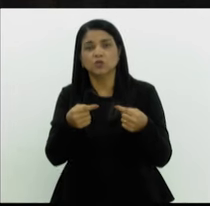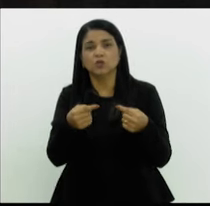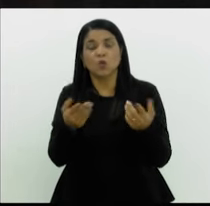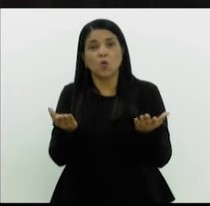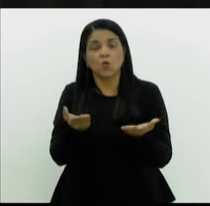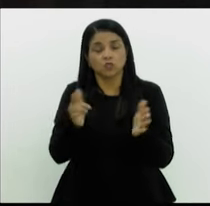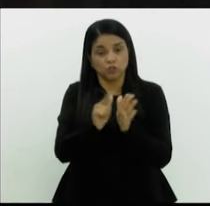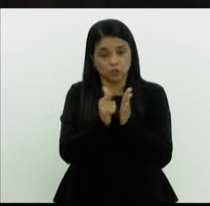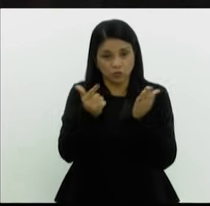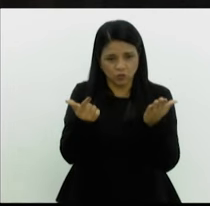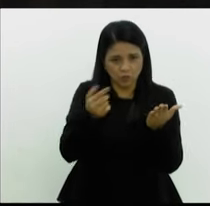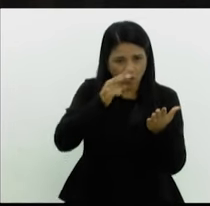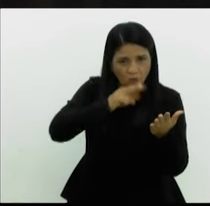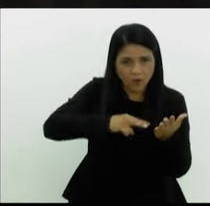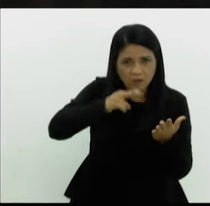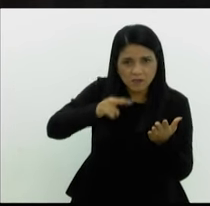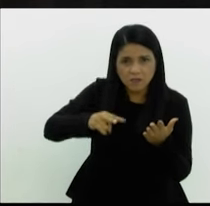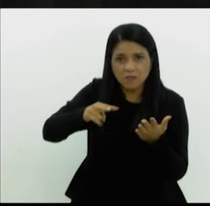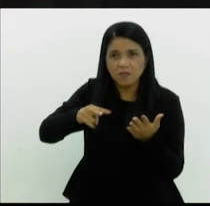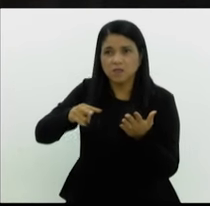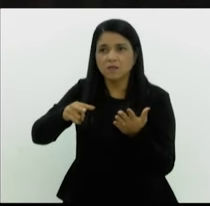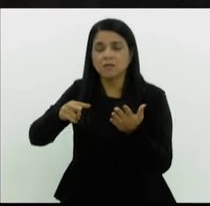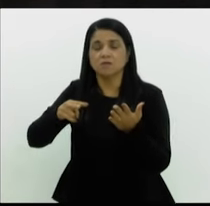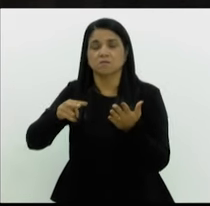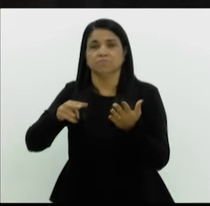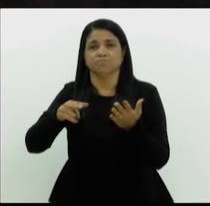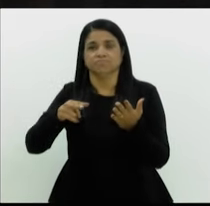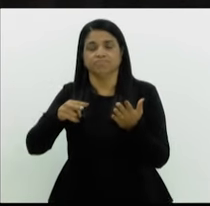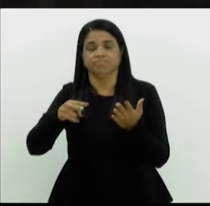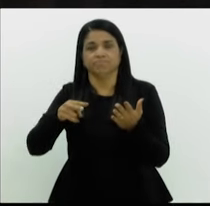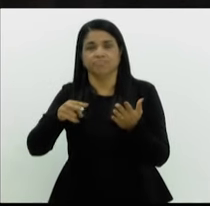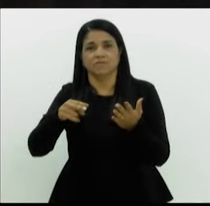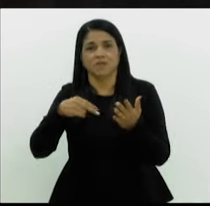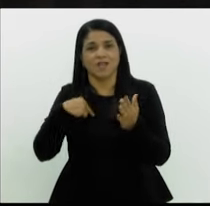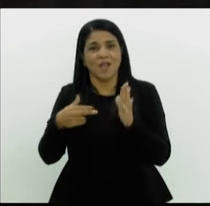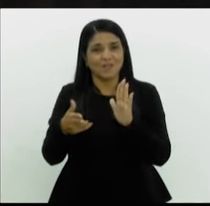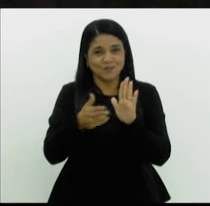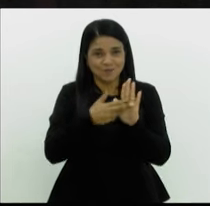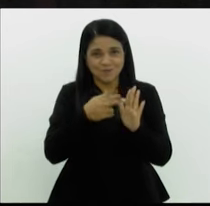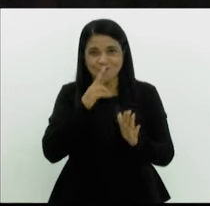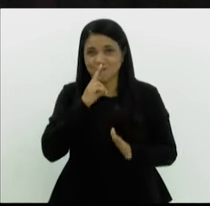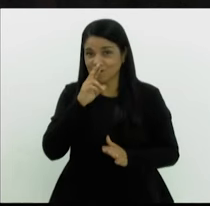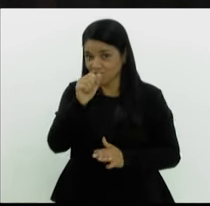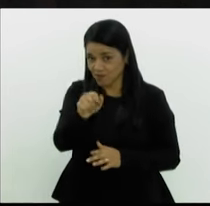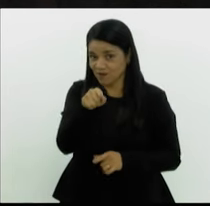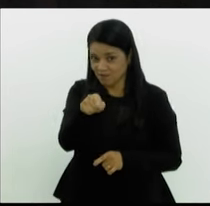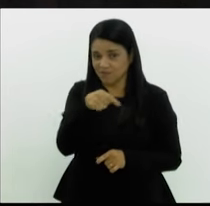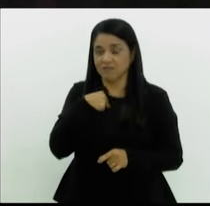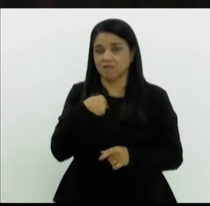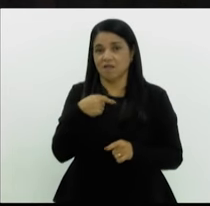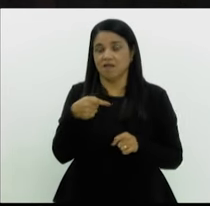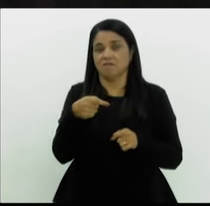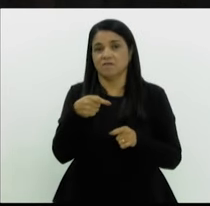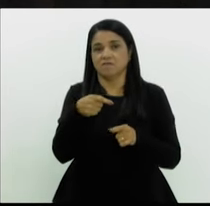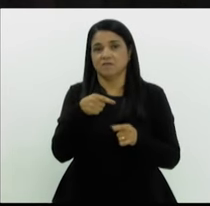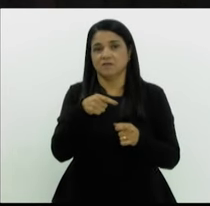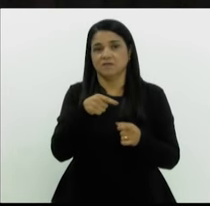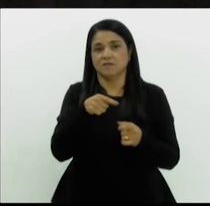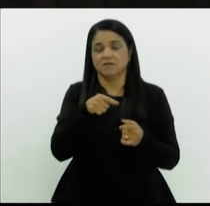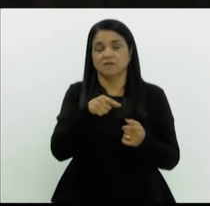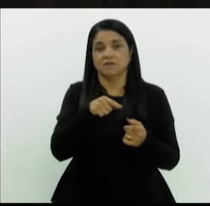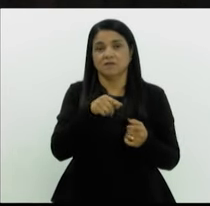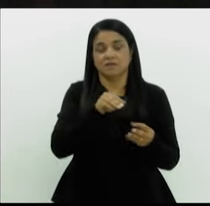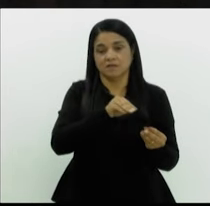matérias. Assumiu o deputado Rodrigo Amorim, e Vossa Excelência estava lá, na transferência de